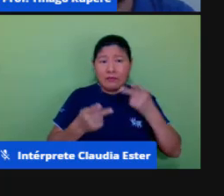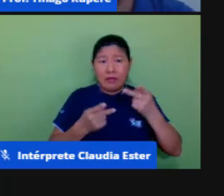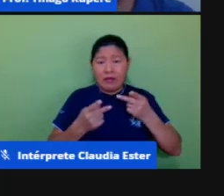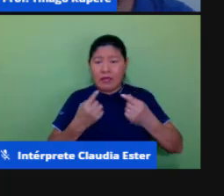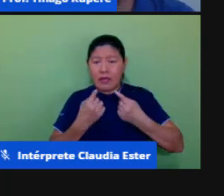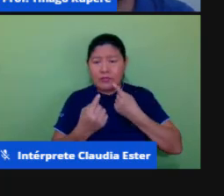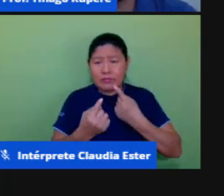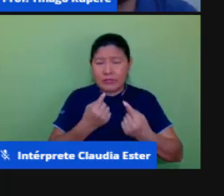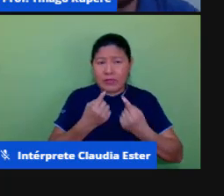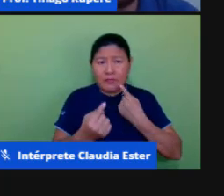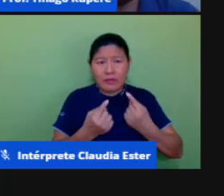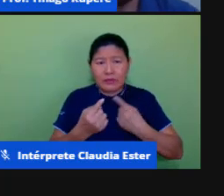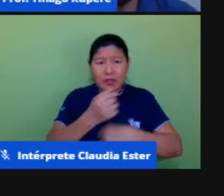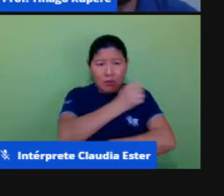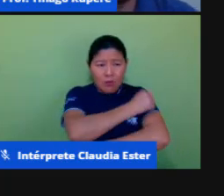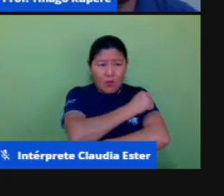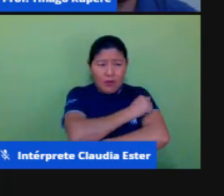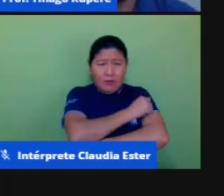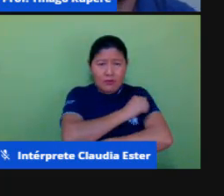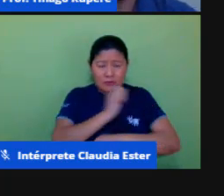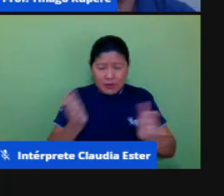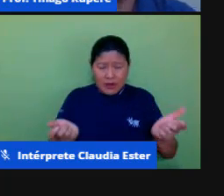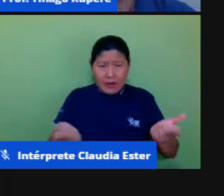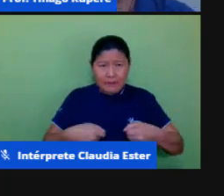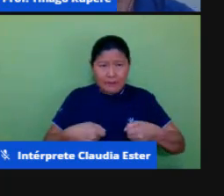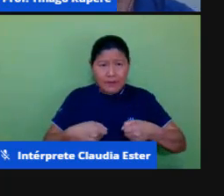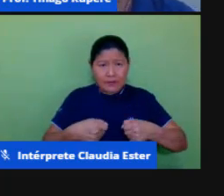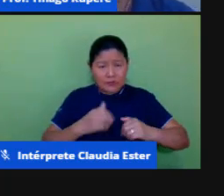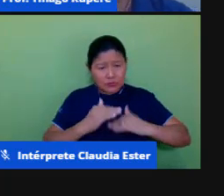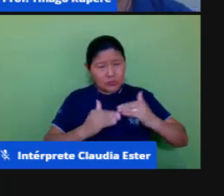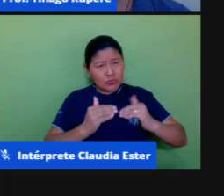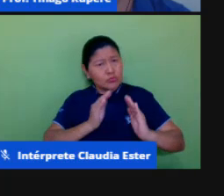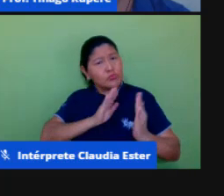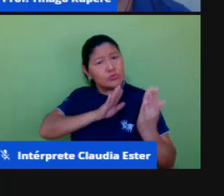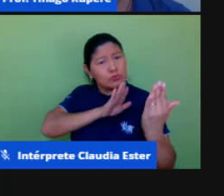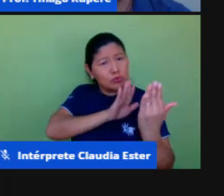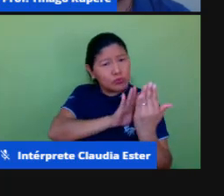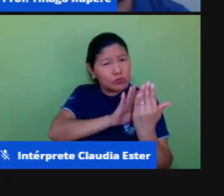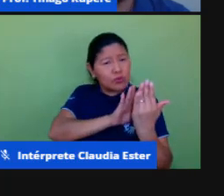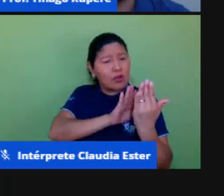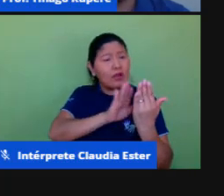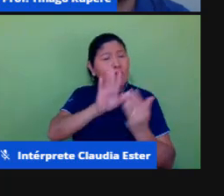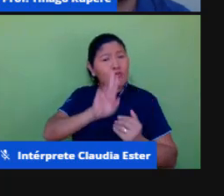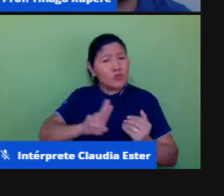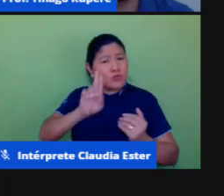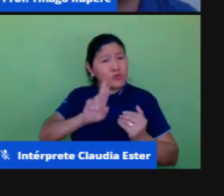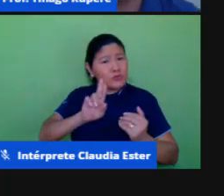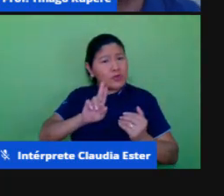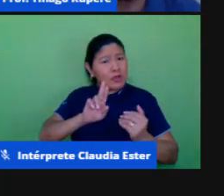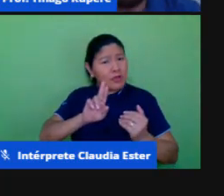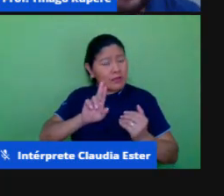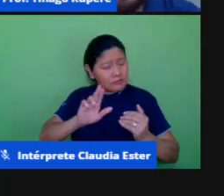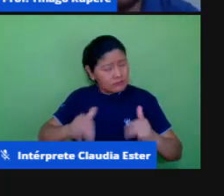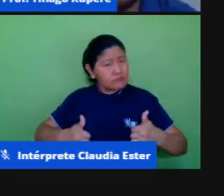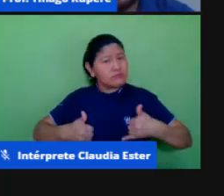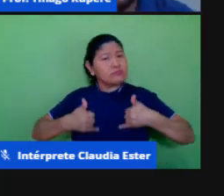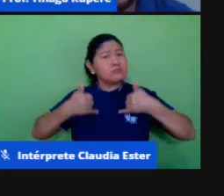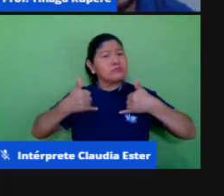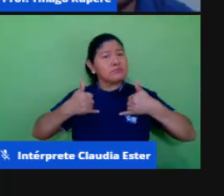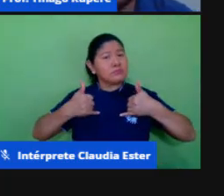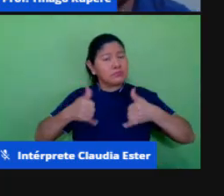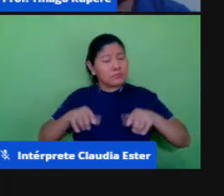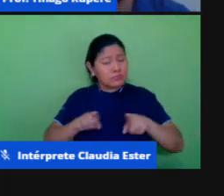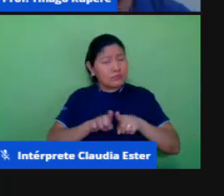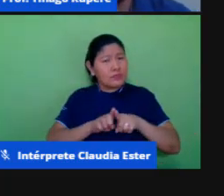o aluno, o estudante assumir essa frente na construção do seu próprio conhecimento, na sua expressão, isso é